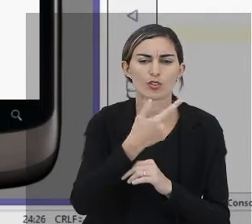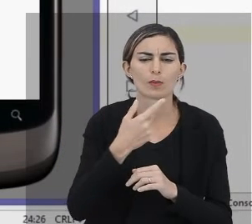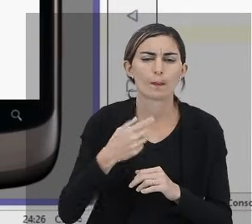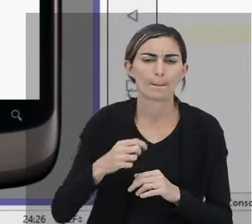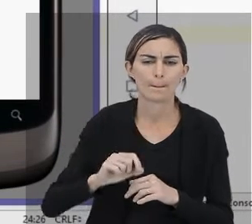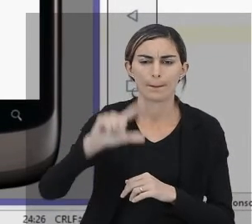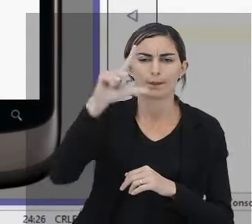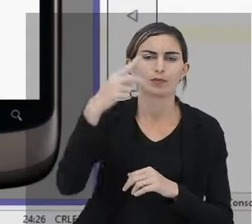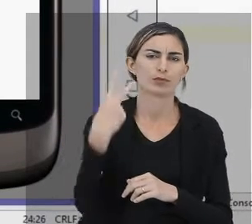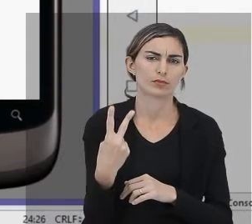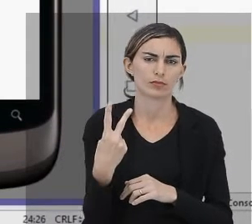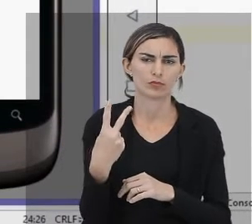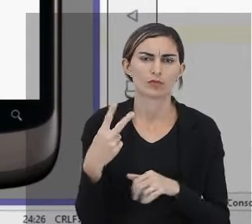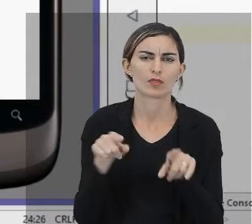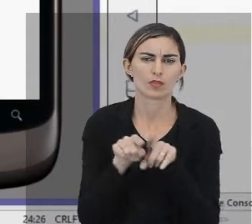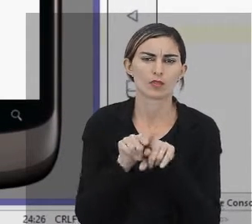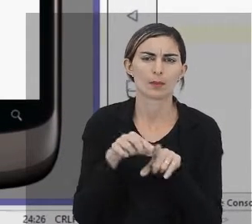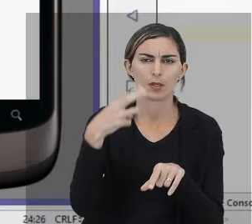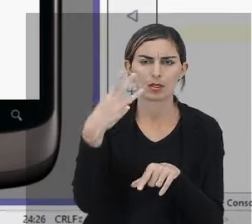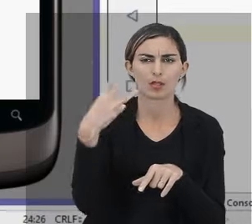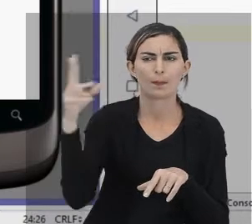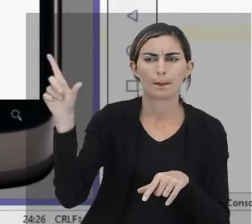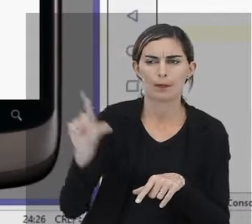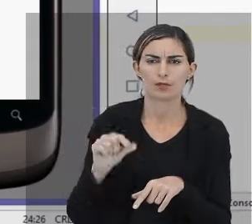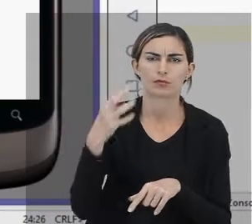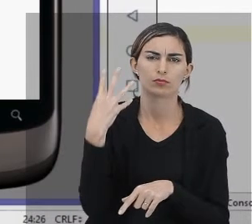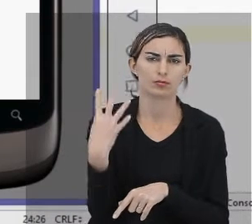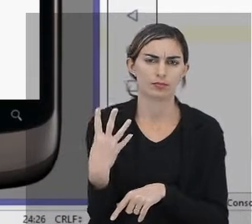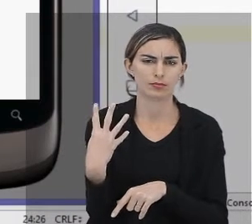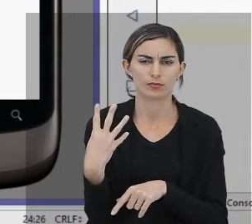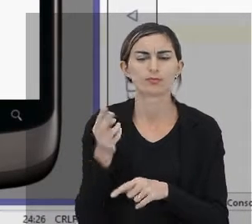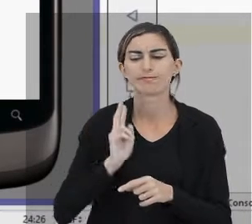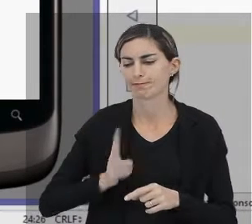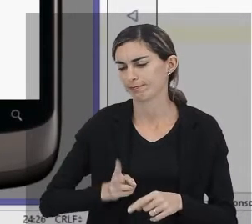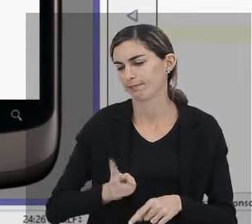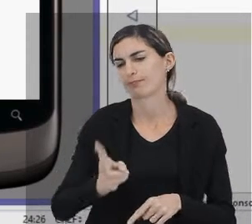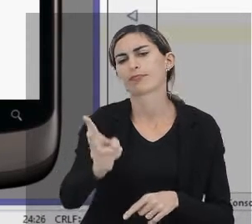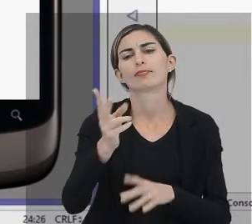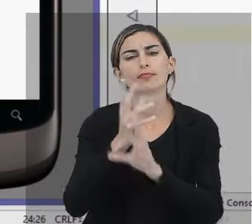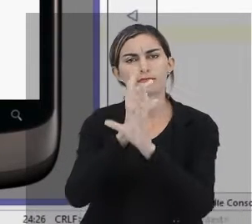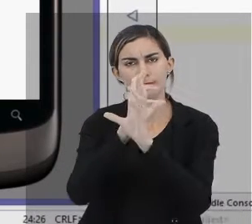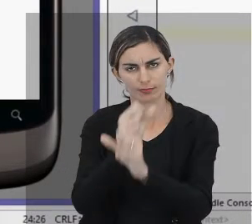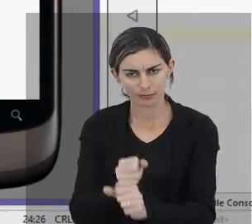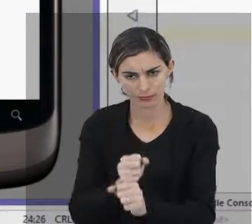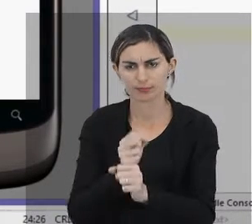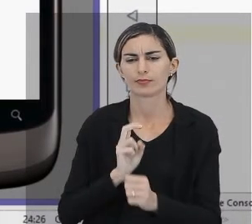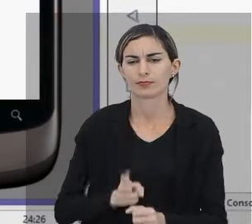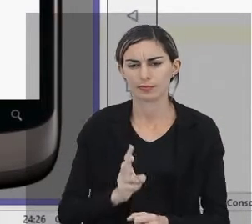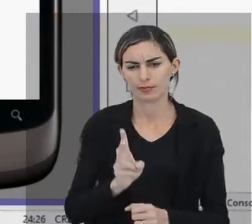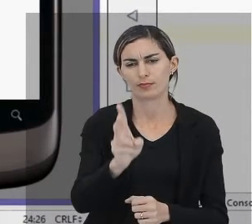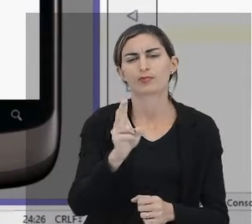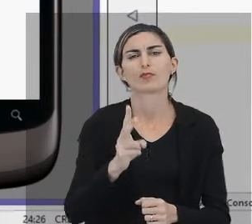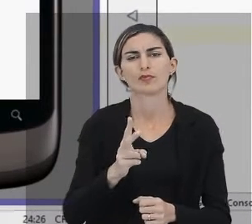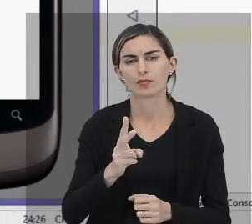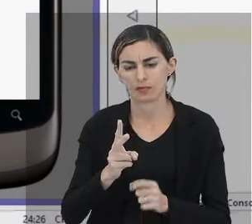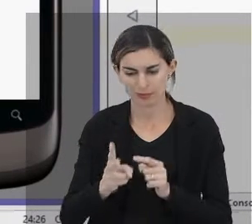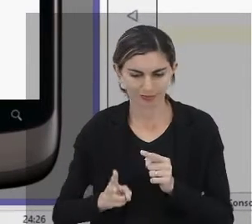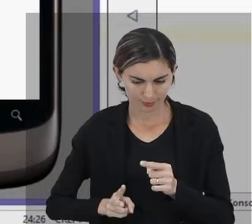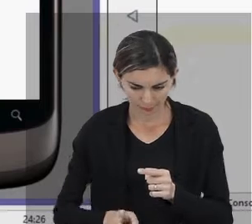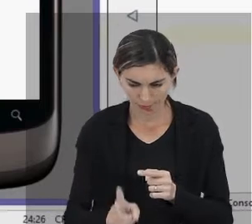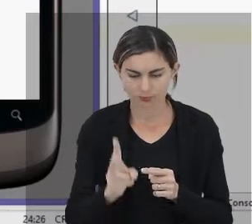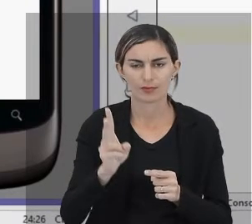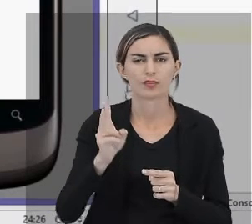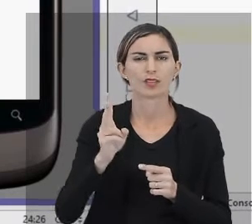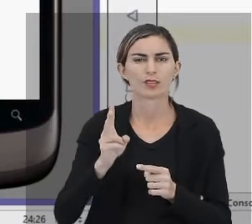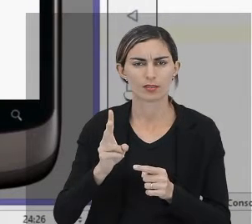2 e 3 é menor do que 4. E aí ele continuou a contagem. Então, o continue,